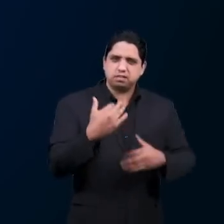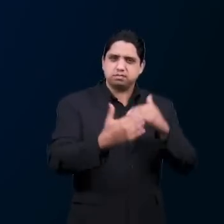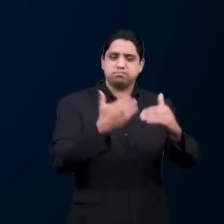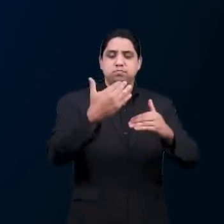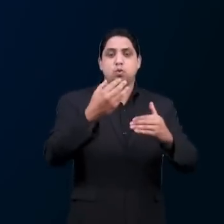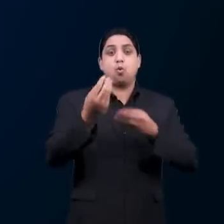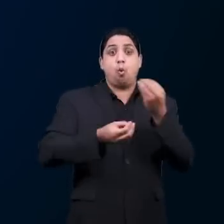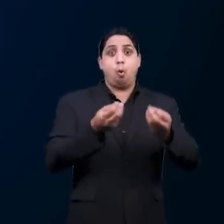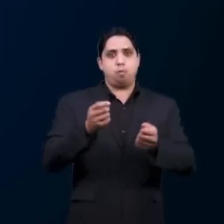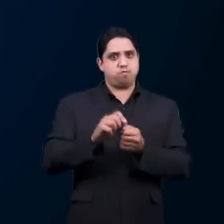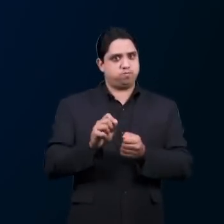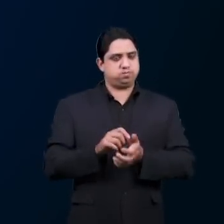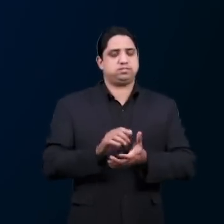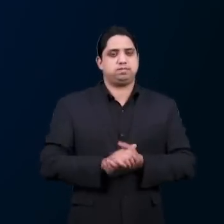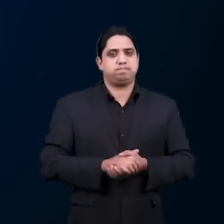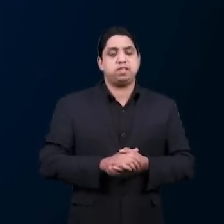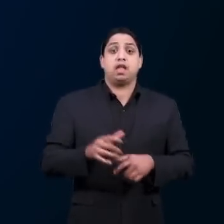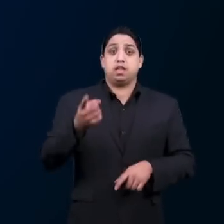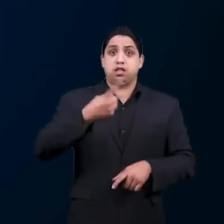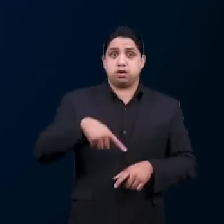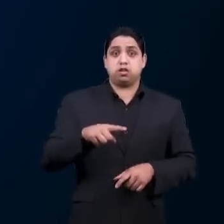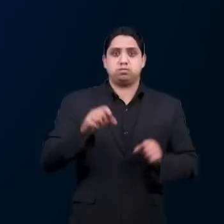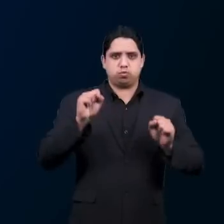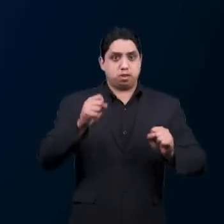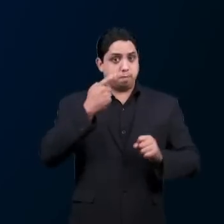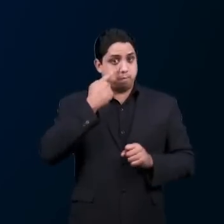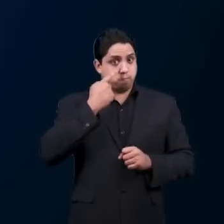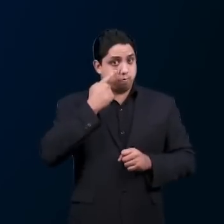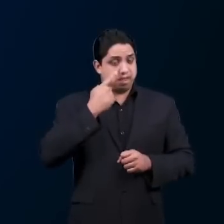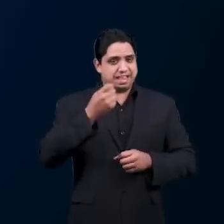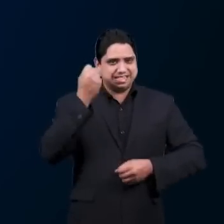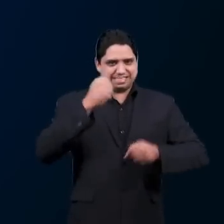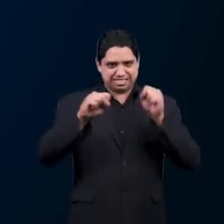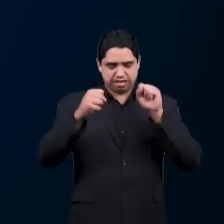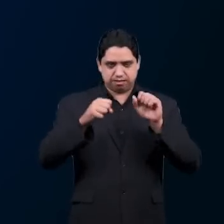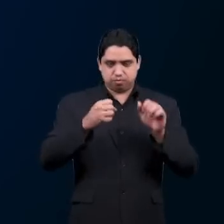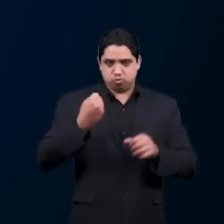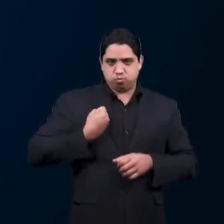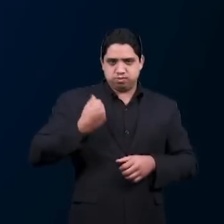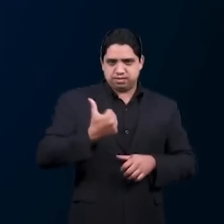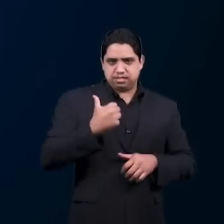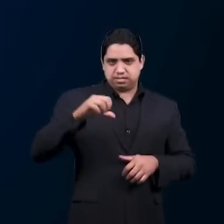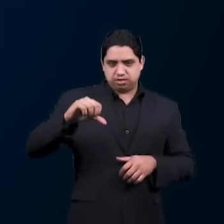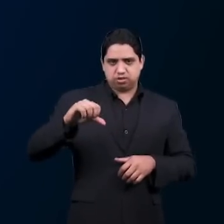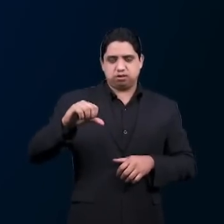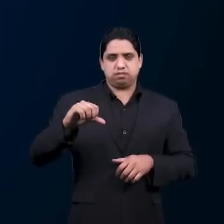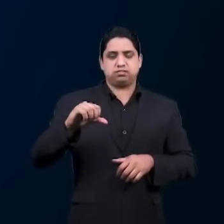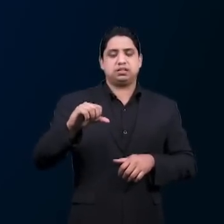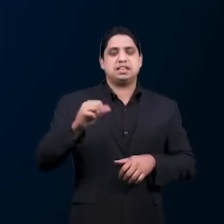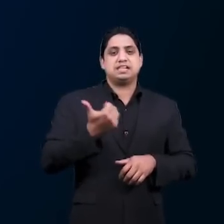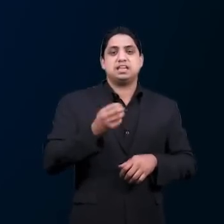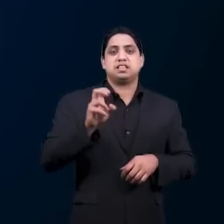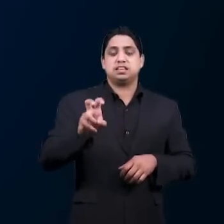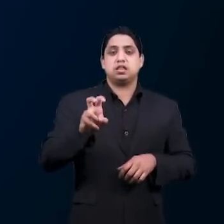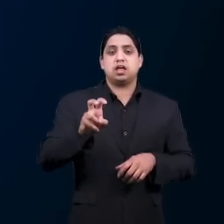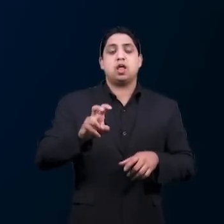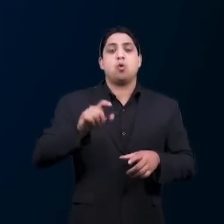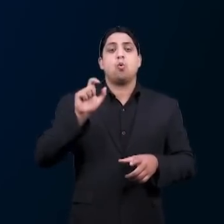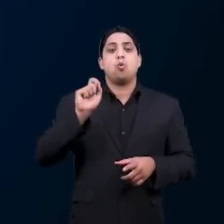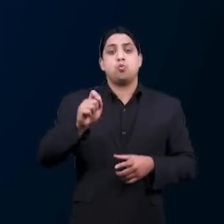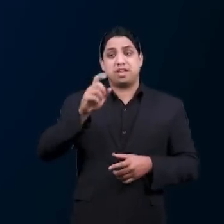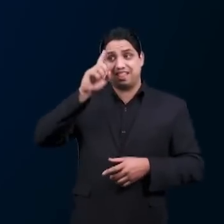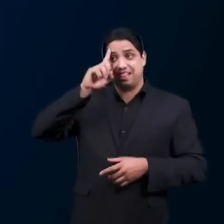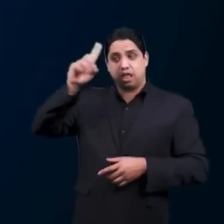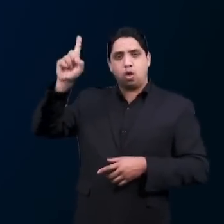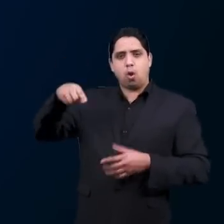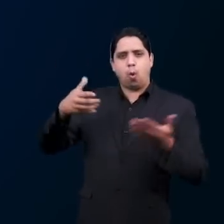fazer. E podemos nos encontrar lá em Salmo 119, 105, que diz: lâmpada para os meus pés é a tua palavra e luz para o meu caminho.